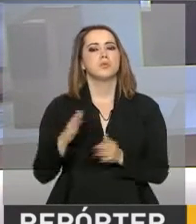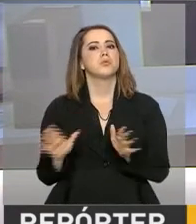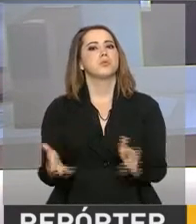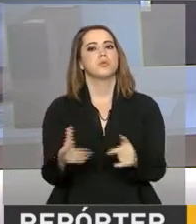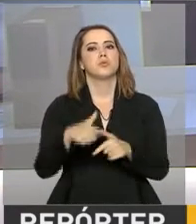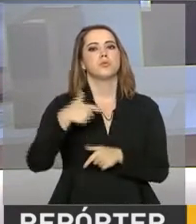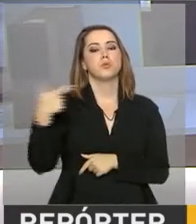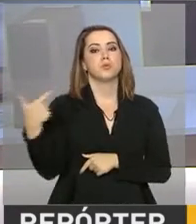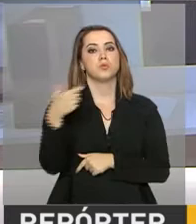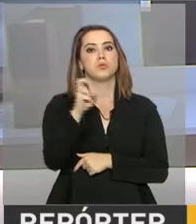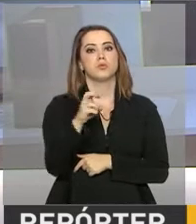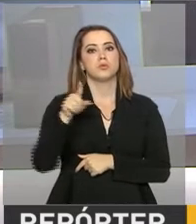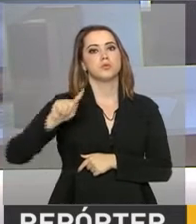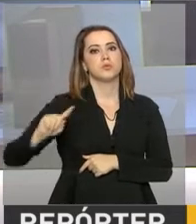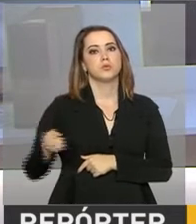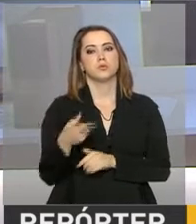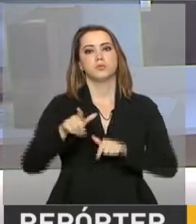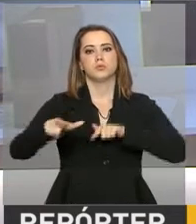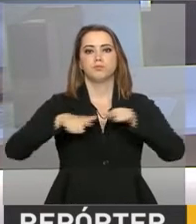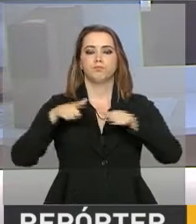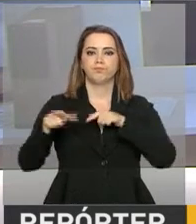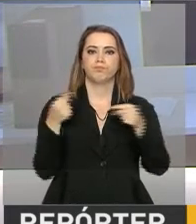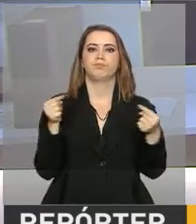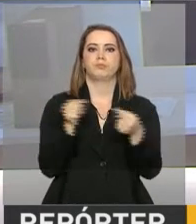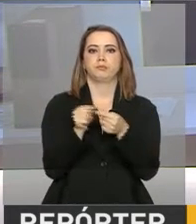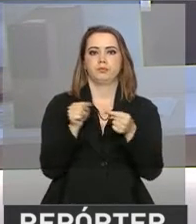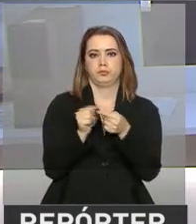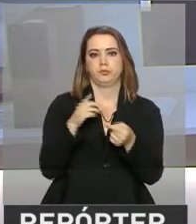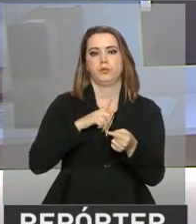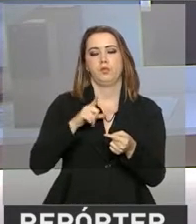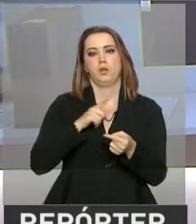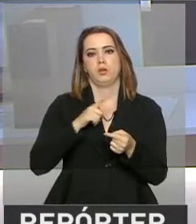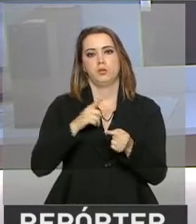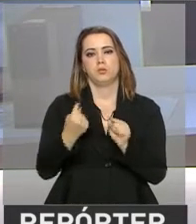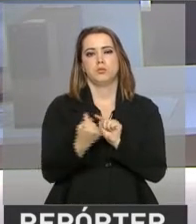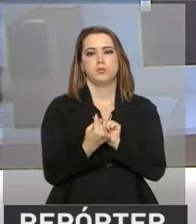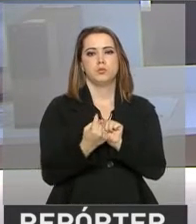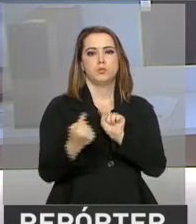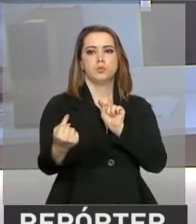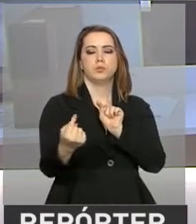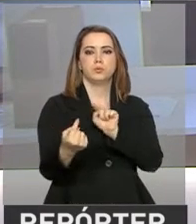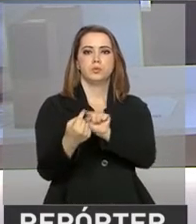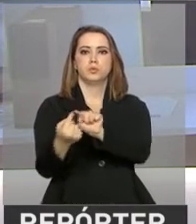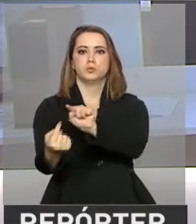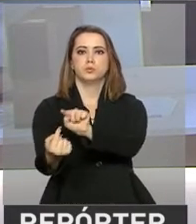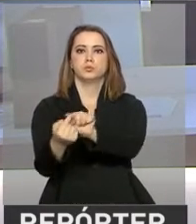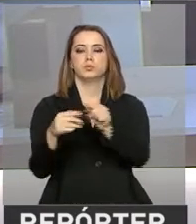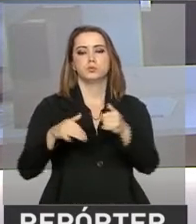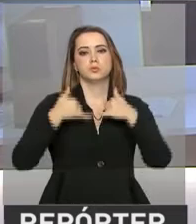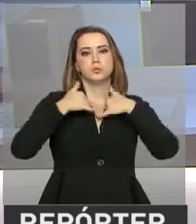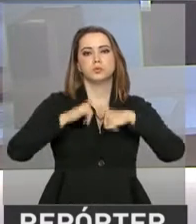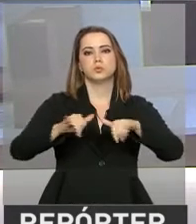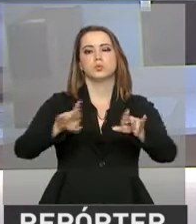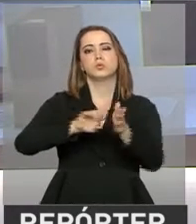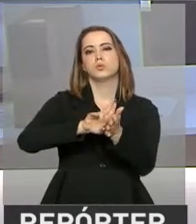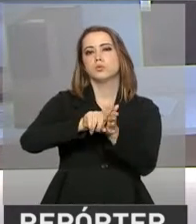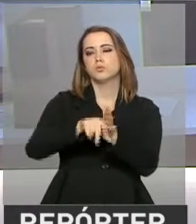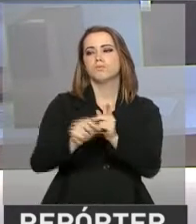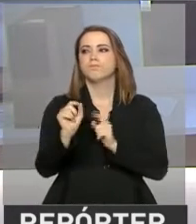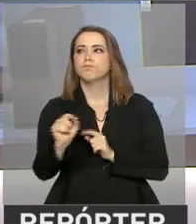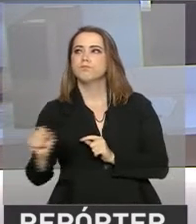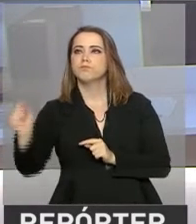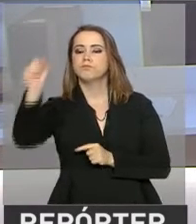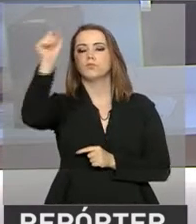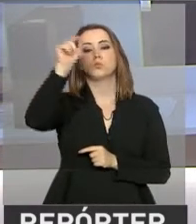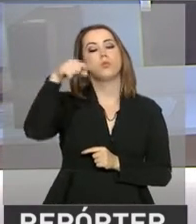empregos diretos com os empreendimentos. O projeto abrange linhas de transmissão de energia nos estados da Bahia, Ceará, Goiás, Espírito